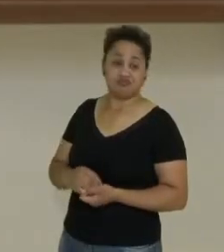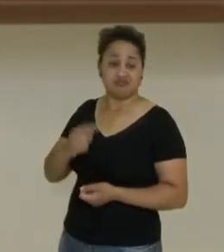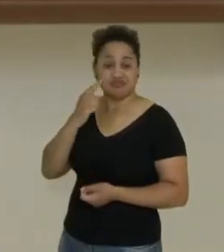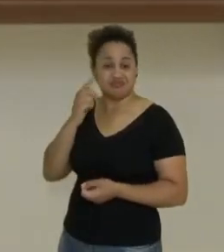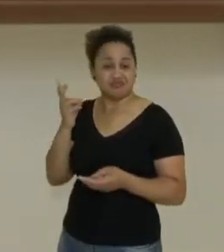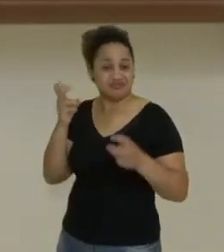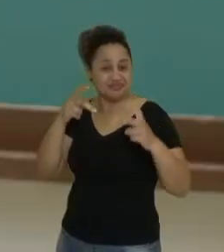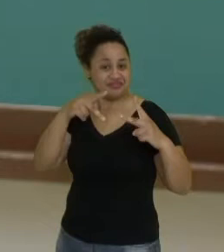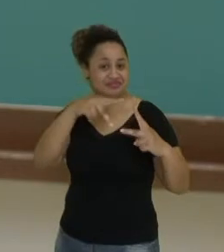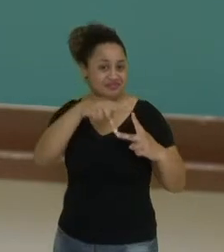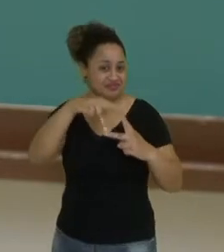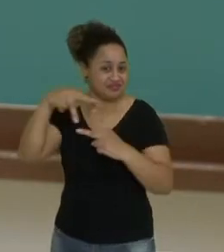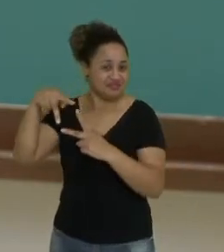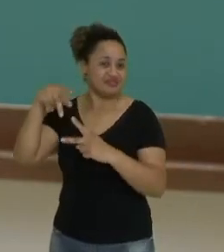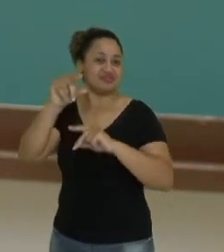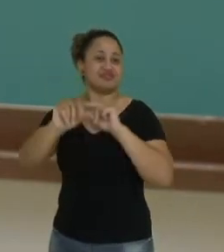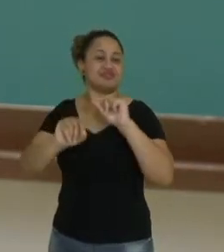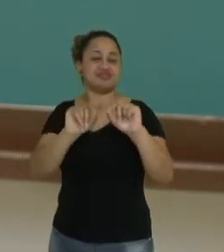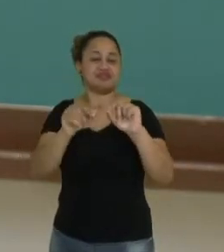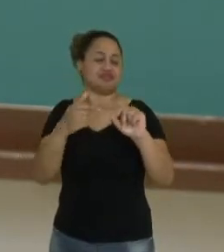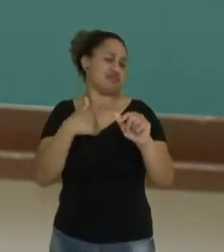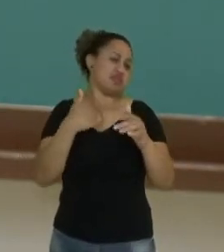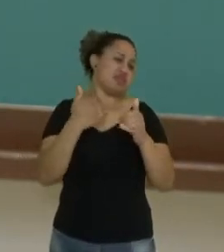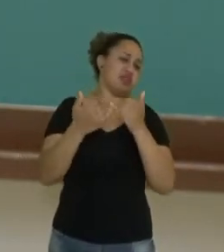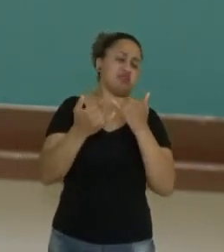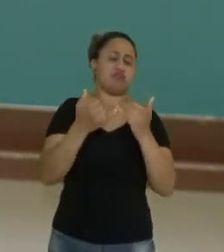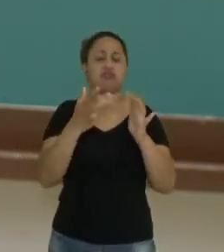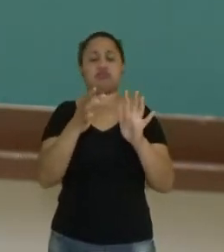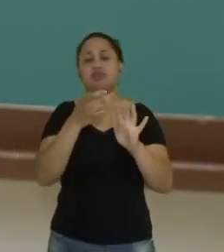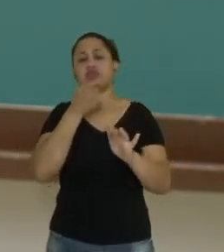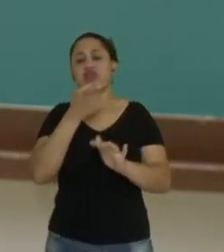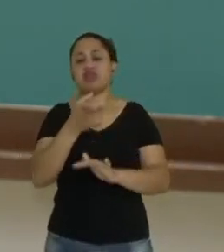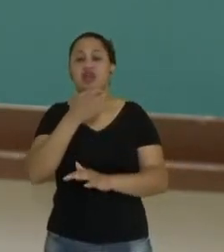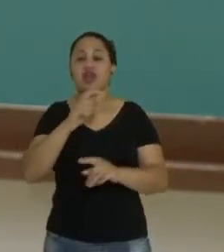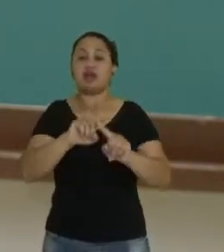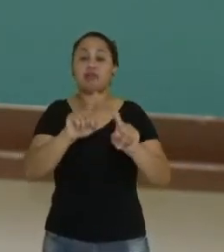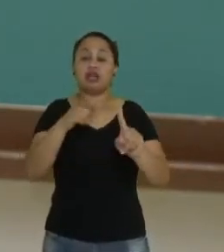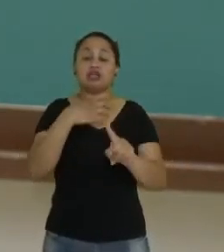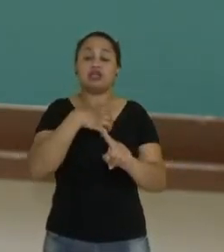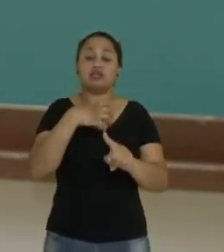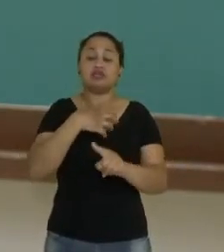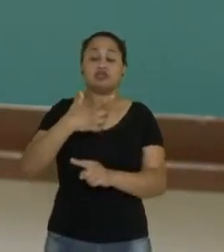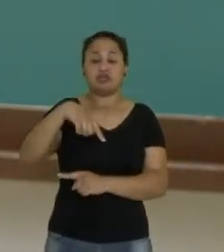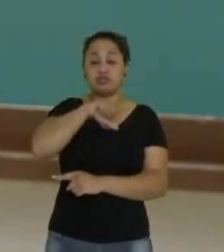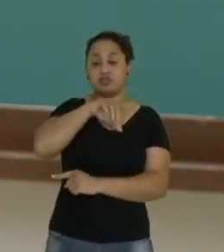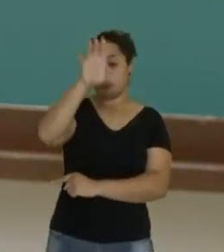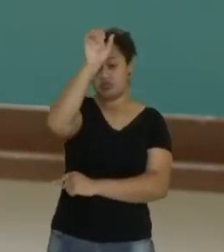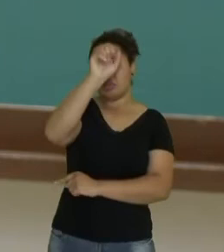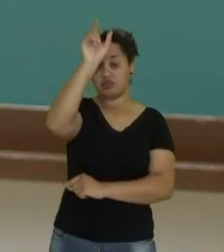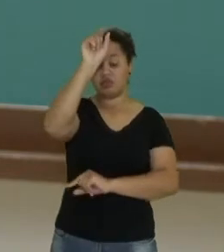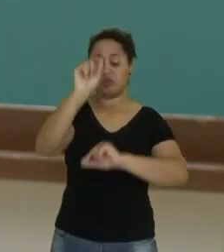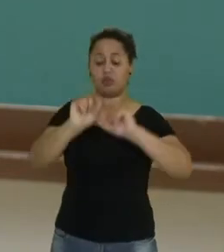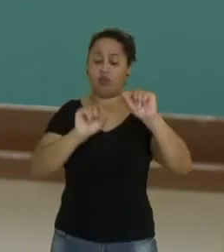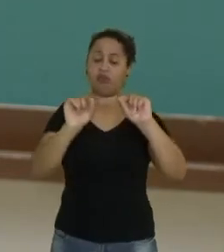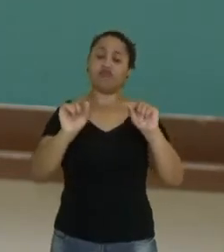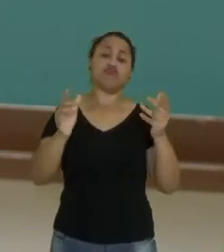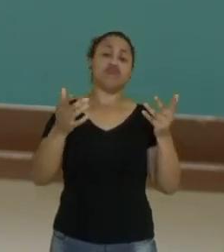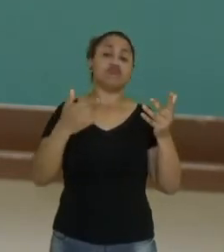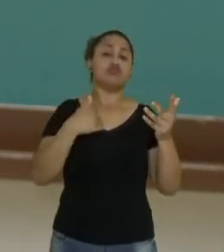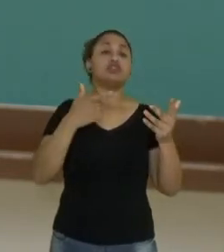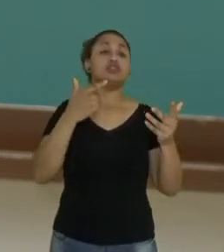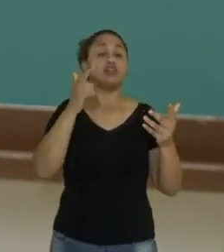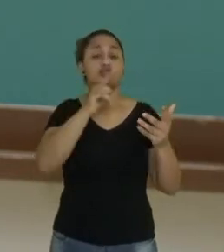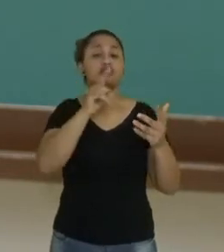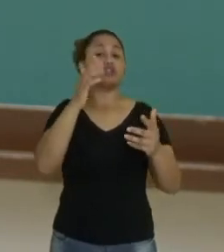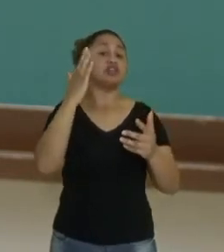tirinha. É até engraçado, mas é uma forma da gente aprender que você vai saber o